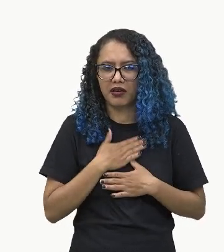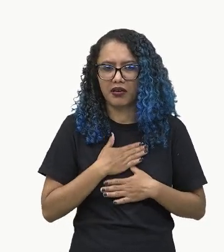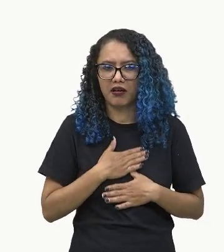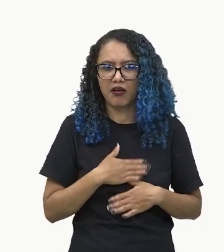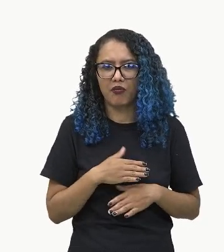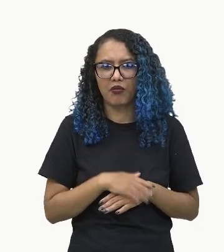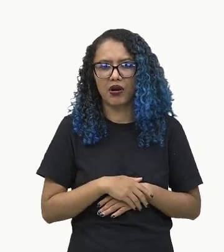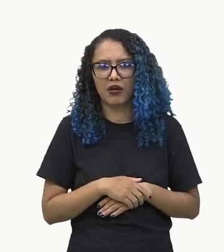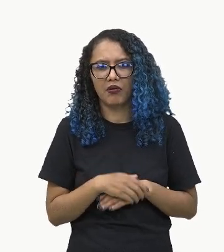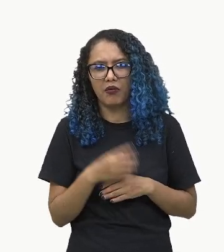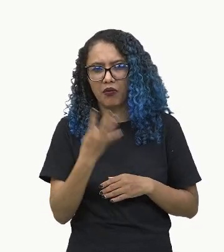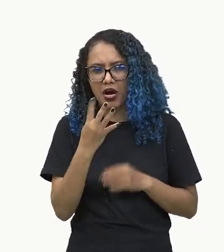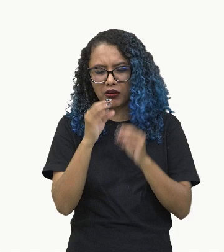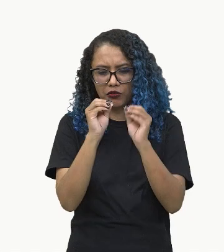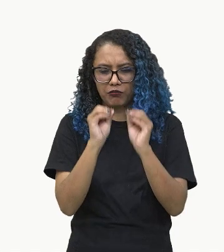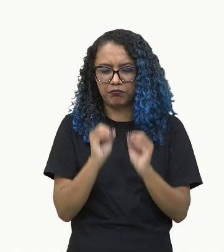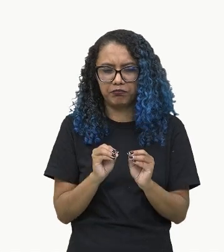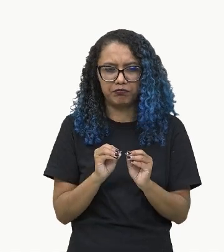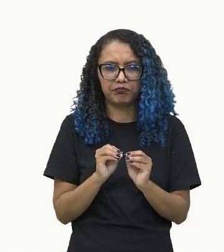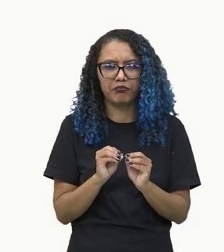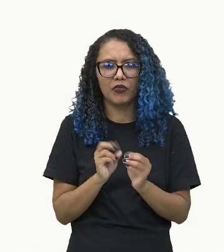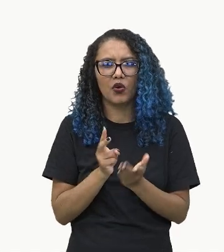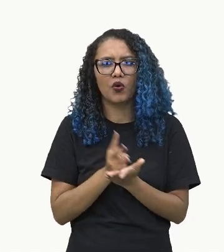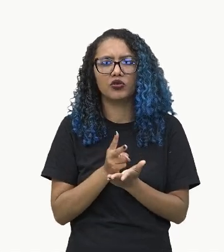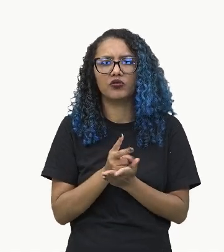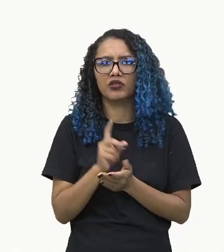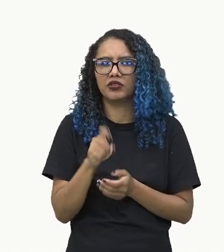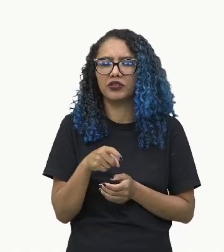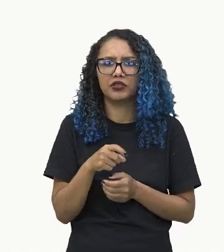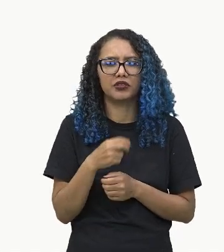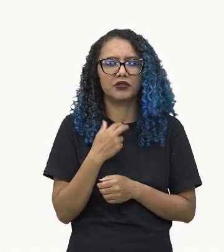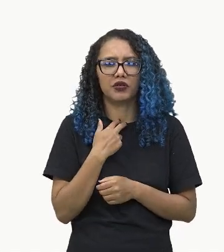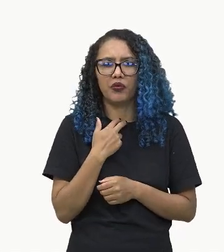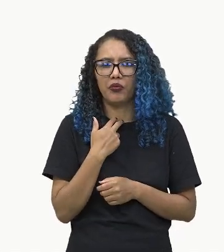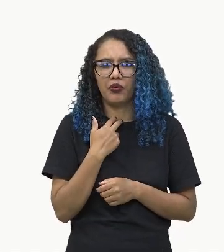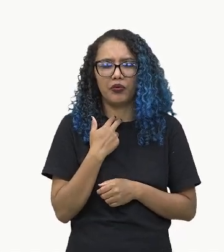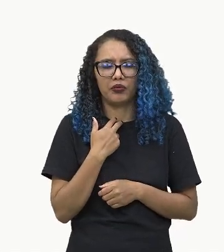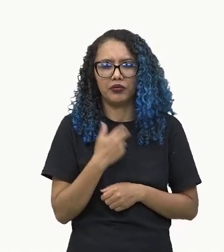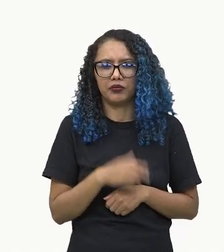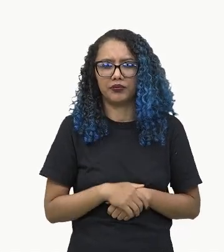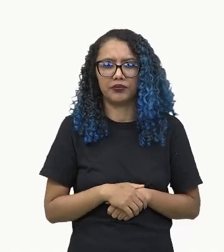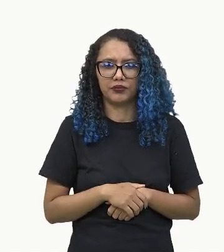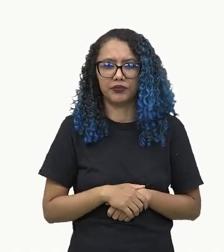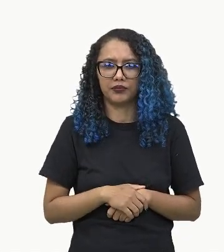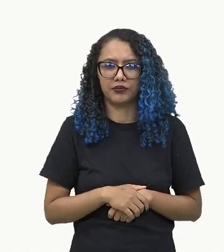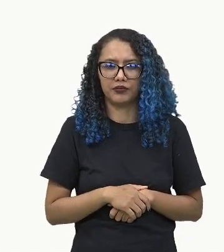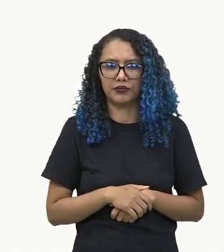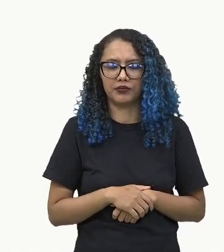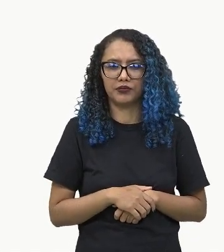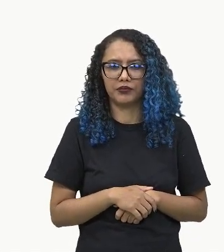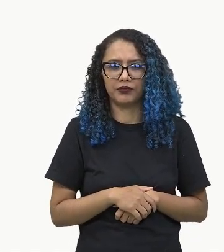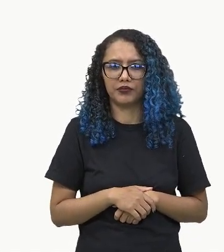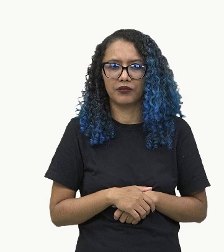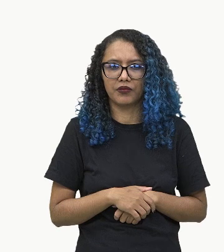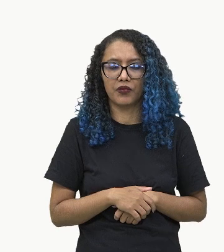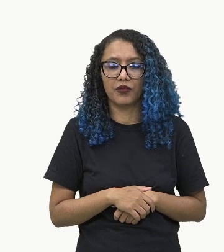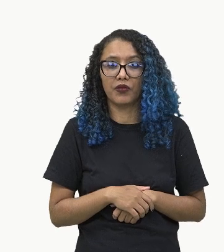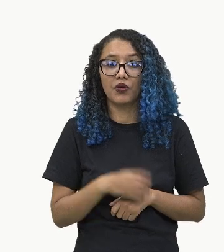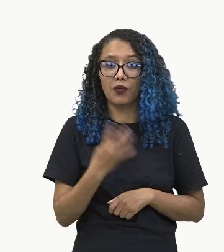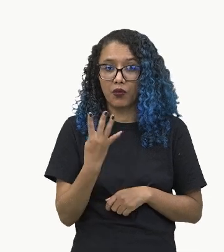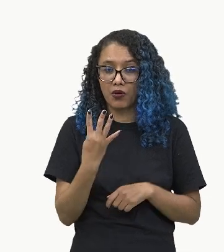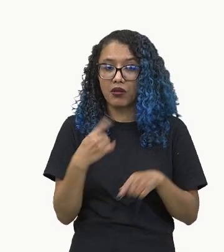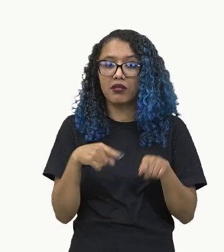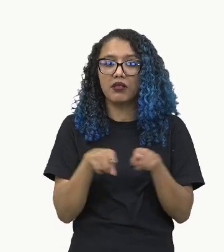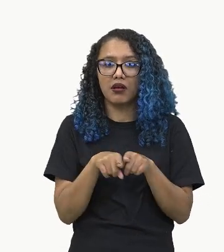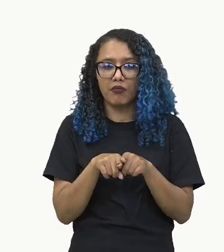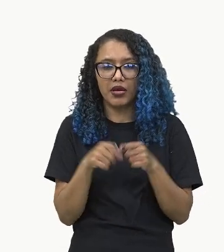para baixo e manter apenas o x, porque o x está elevado ao quadrado. Ok? O 4 também precisa ser